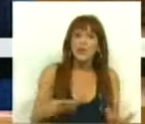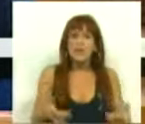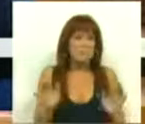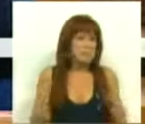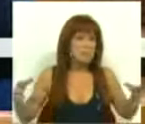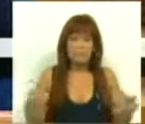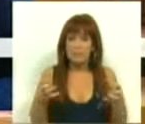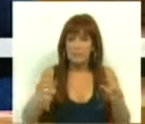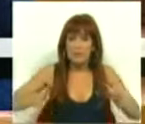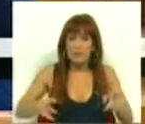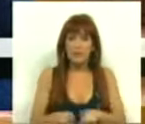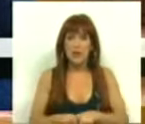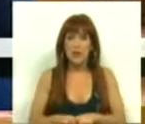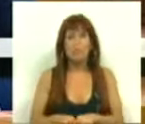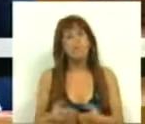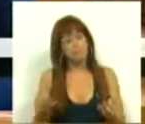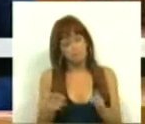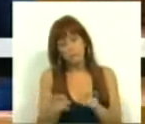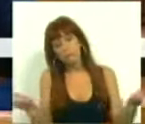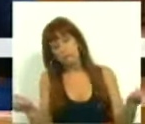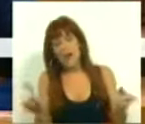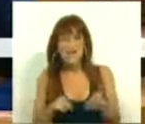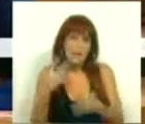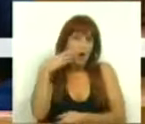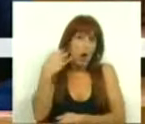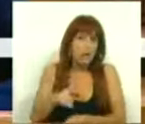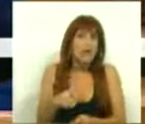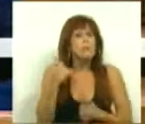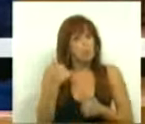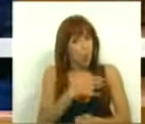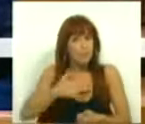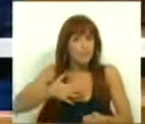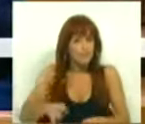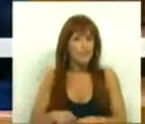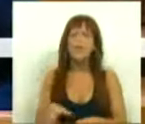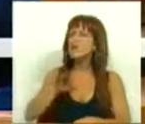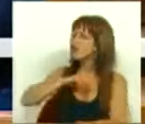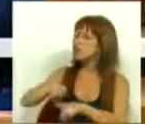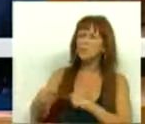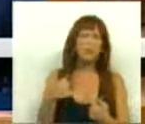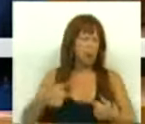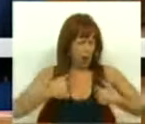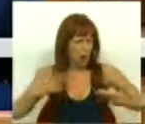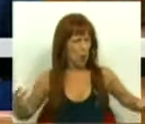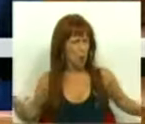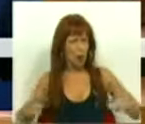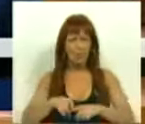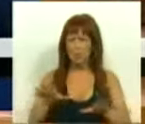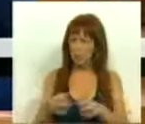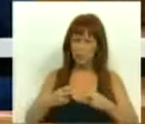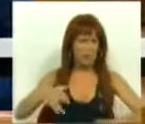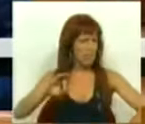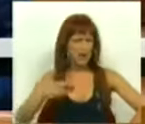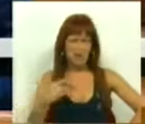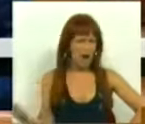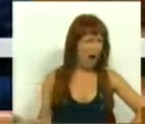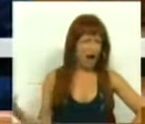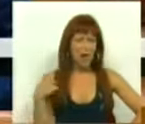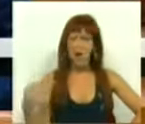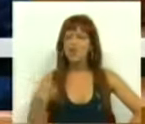sem conflitualidade, pese a divergência, que é sempre normal e salutar. E, senhores deputados, nem eu próprio, nem o Grupo Parlamentar do